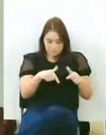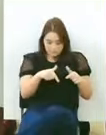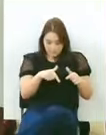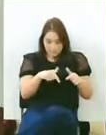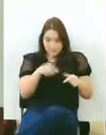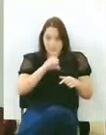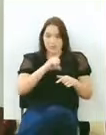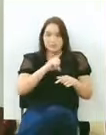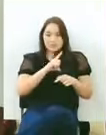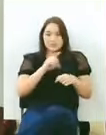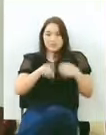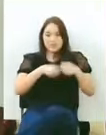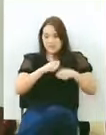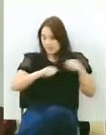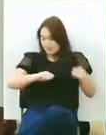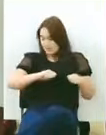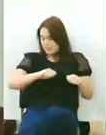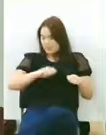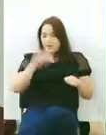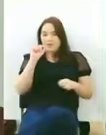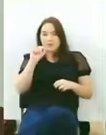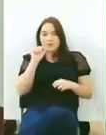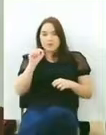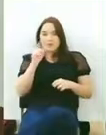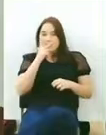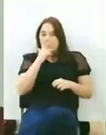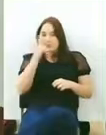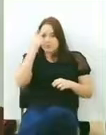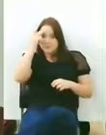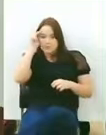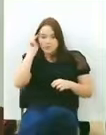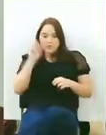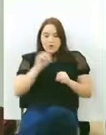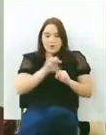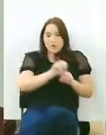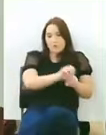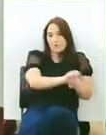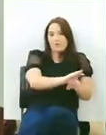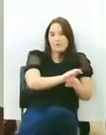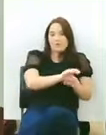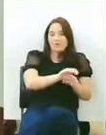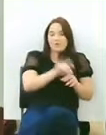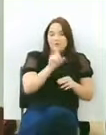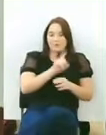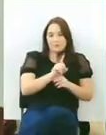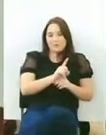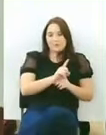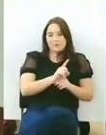aprendam a dar nó em corda e saiam correndo atrás de nós como se fossem cowboys.